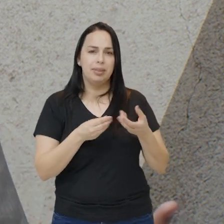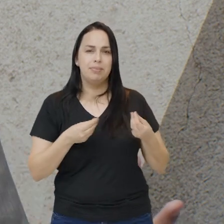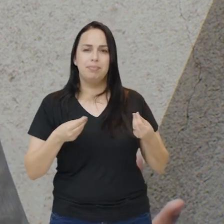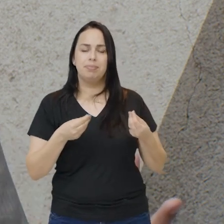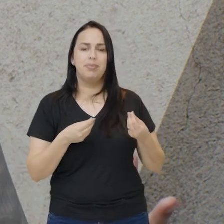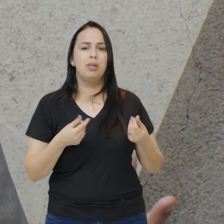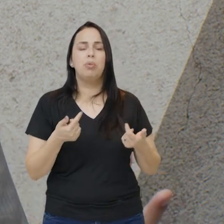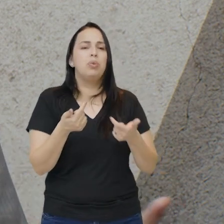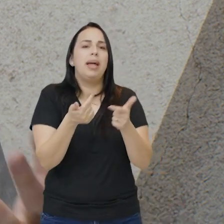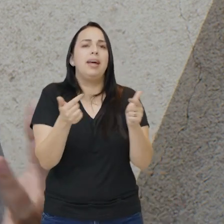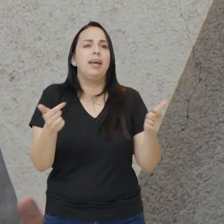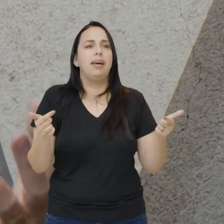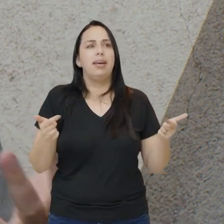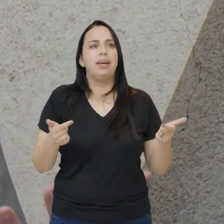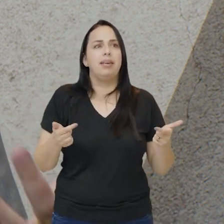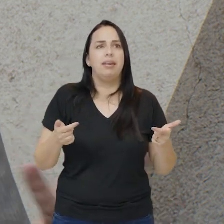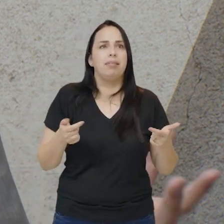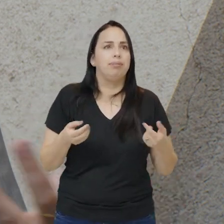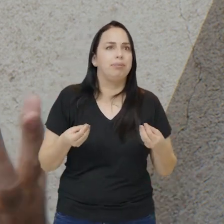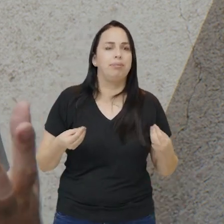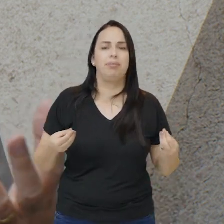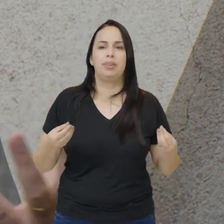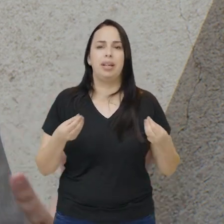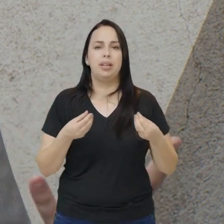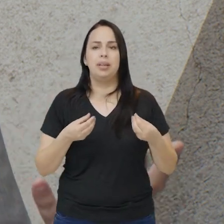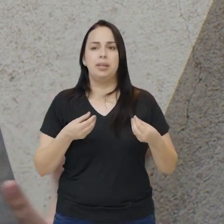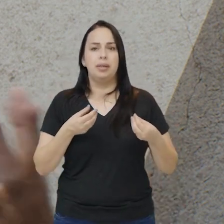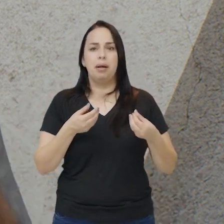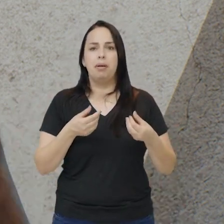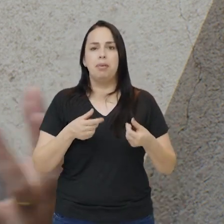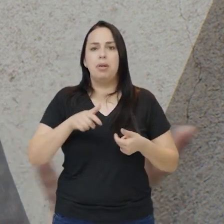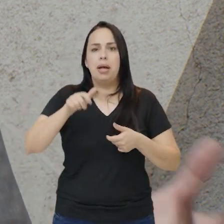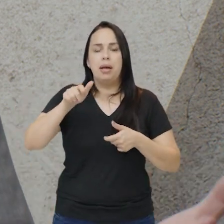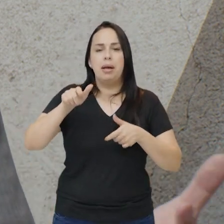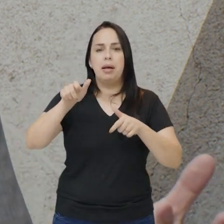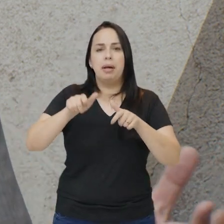receptivo com relação a... Não há necessidades de